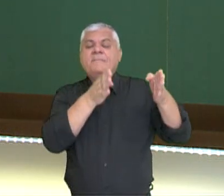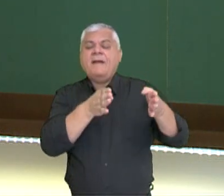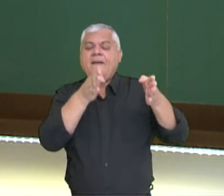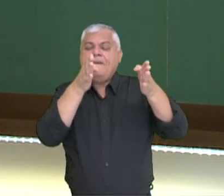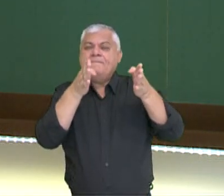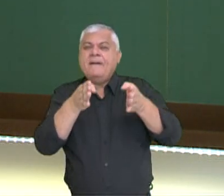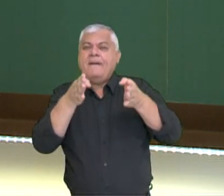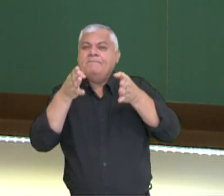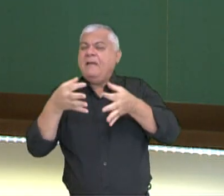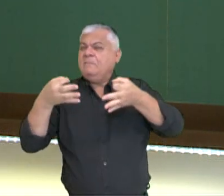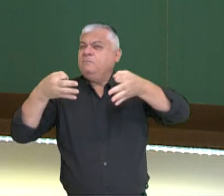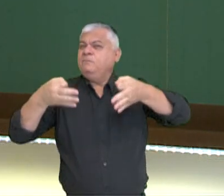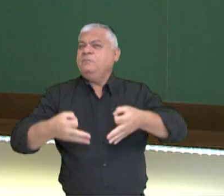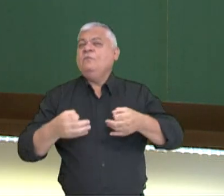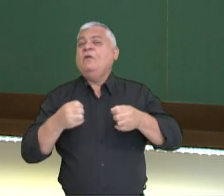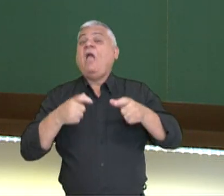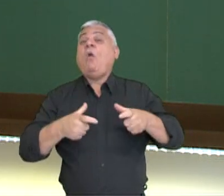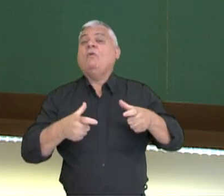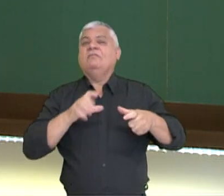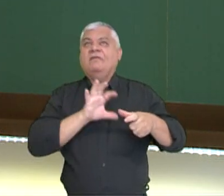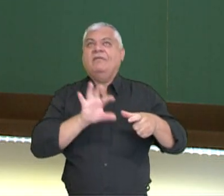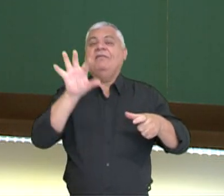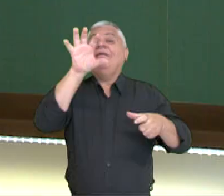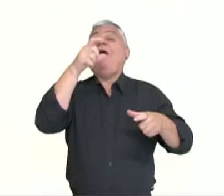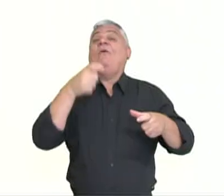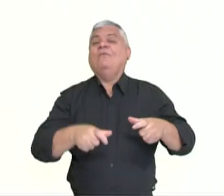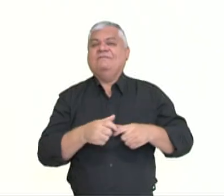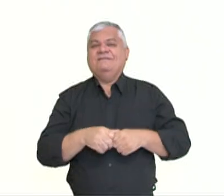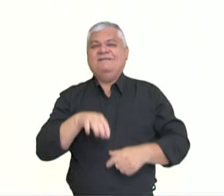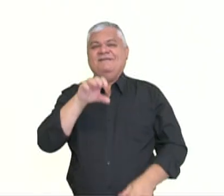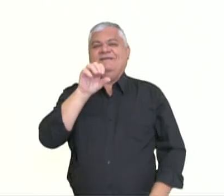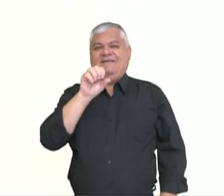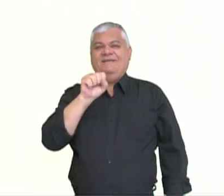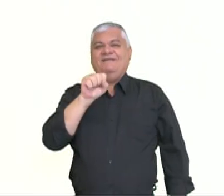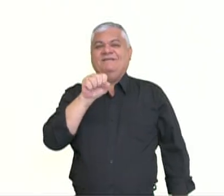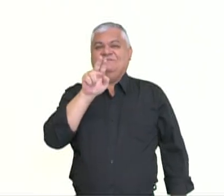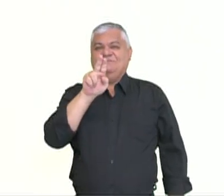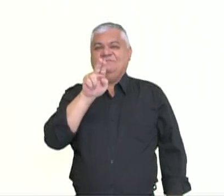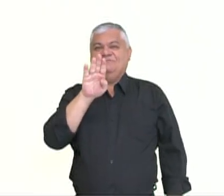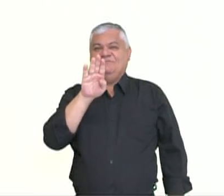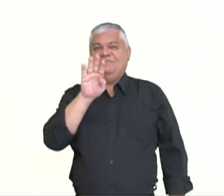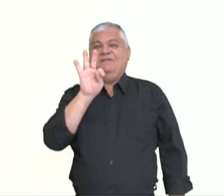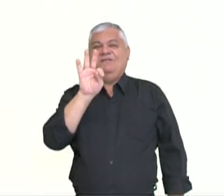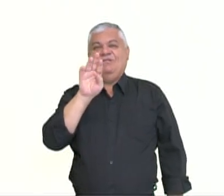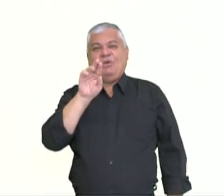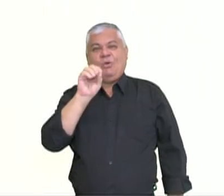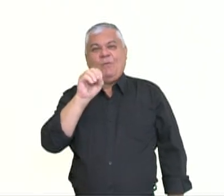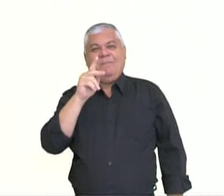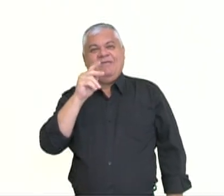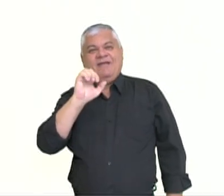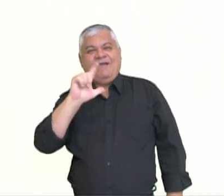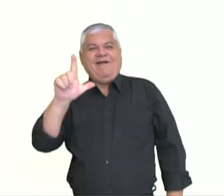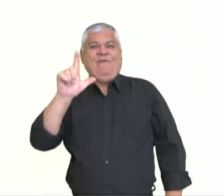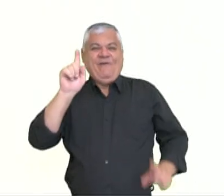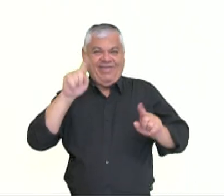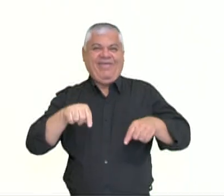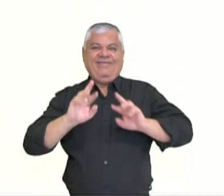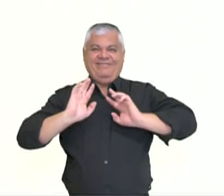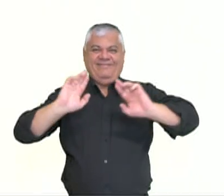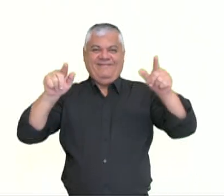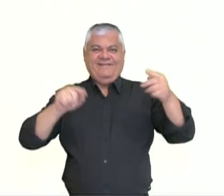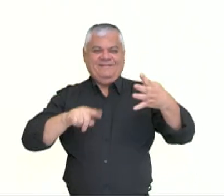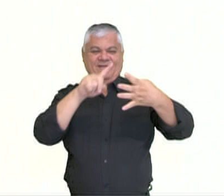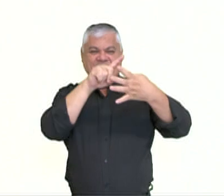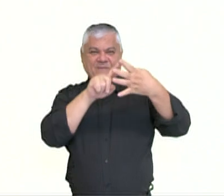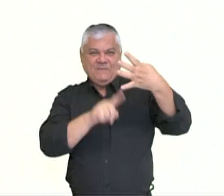ano bem definidas, e a nossa resposta é o subtropical. Conseguimos perceber a diferença ali de